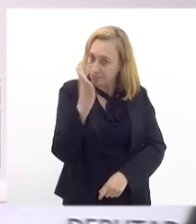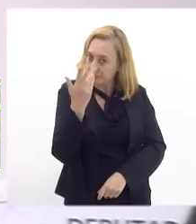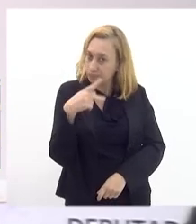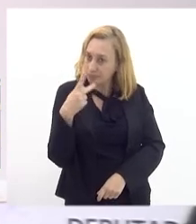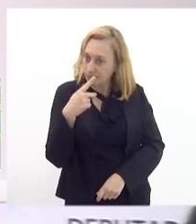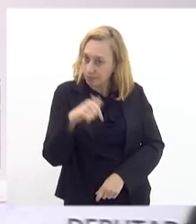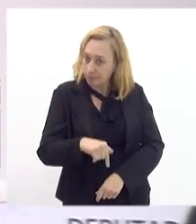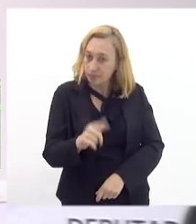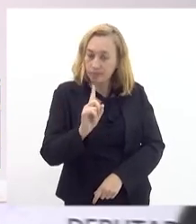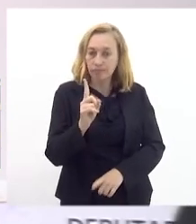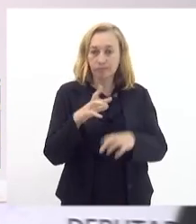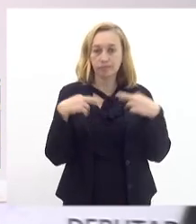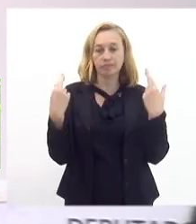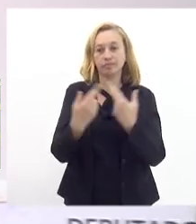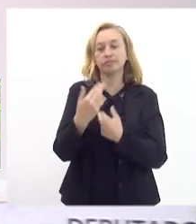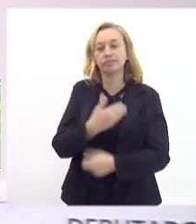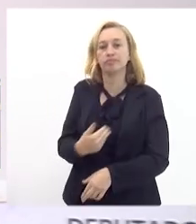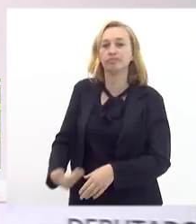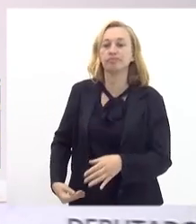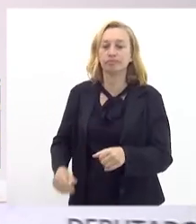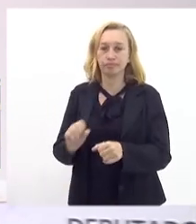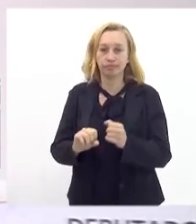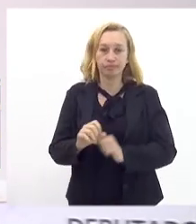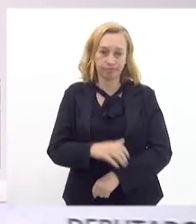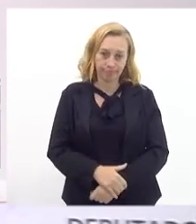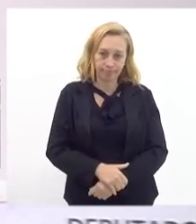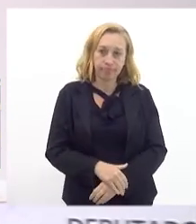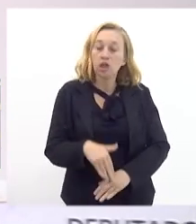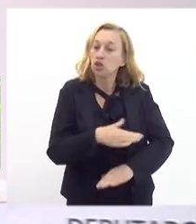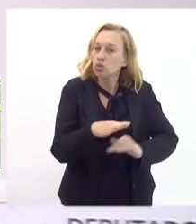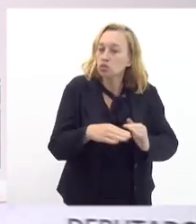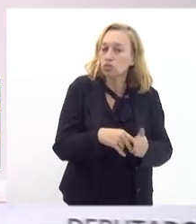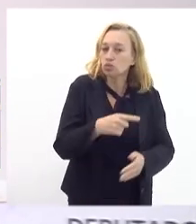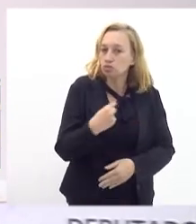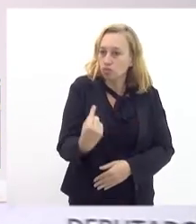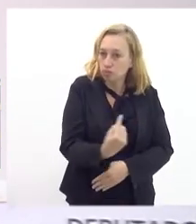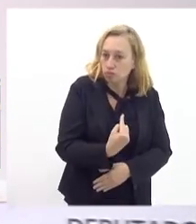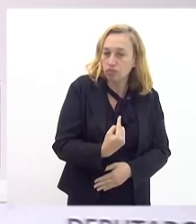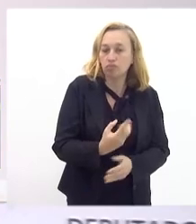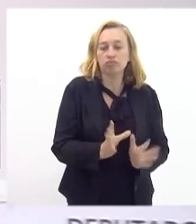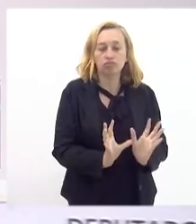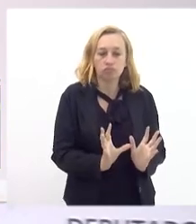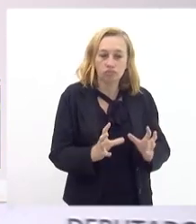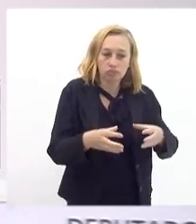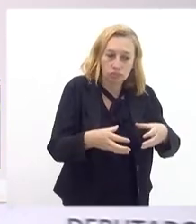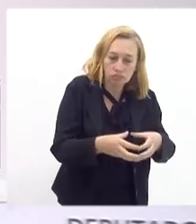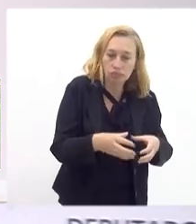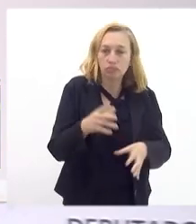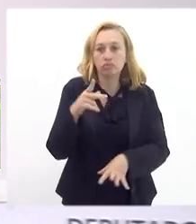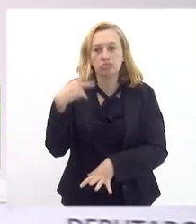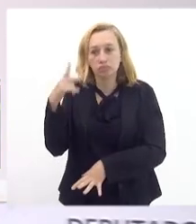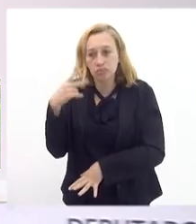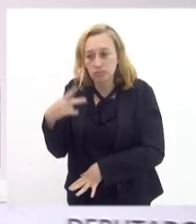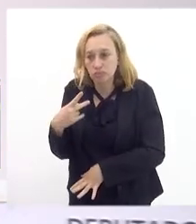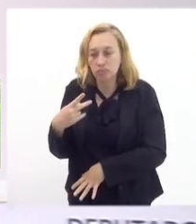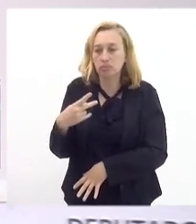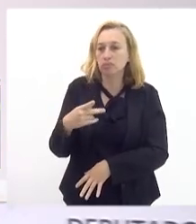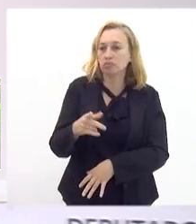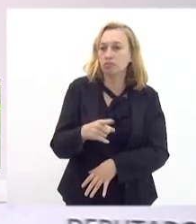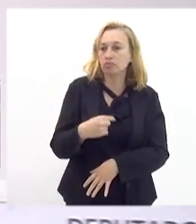isso aqui não fez audiência pública porque todos nós as comunidades O parlamento